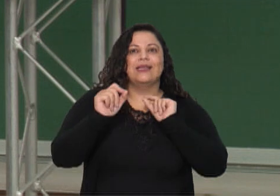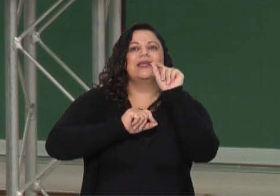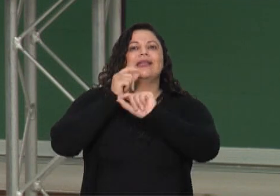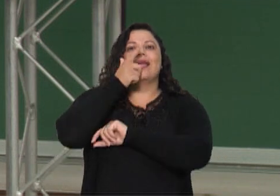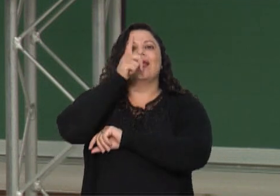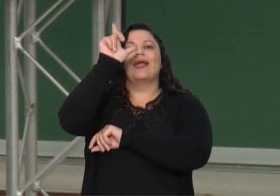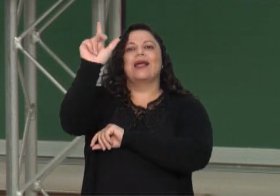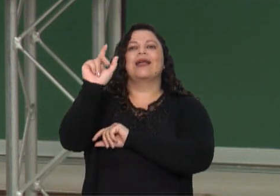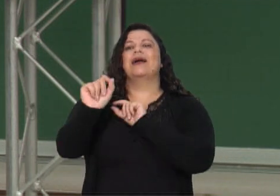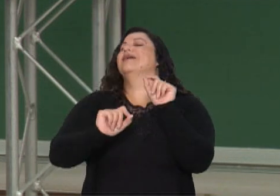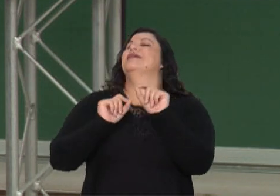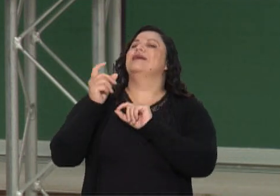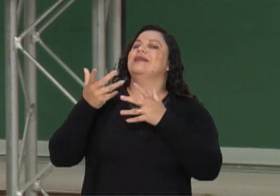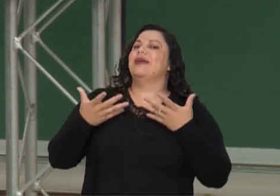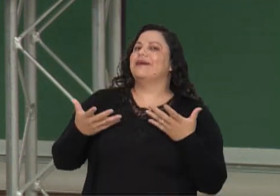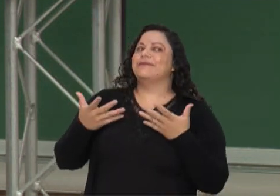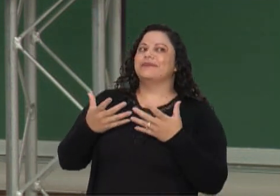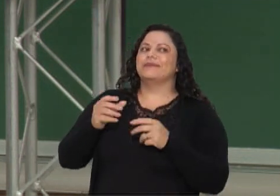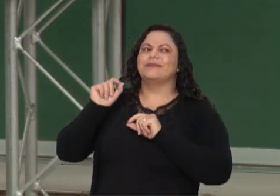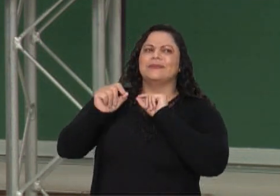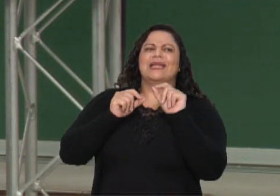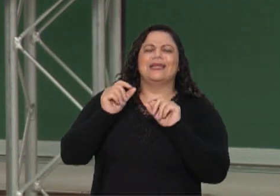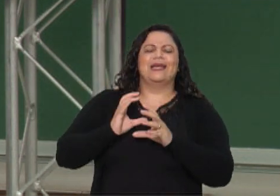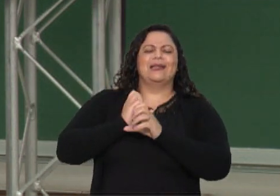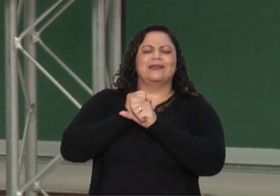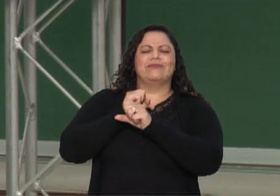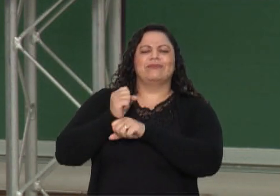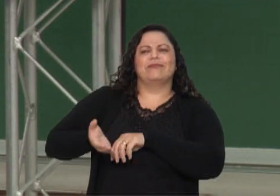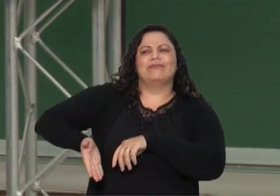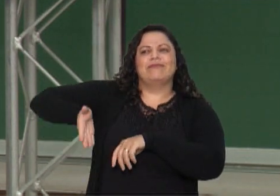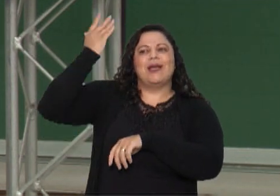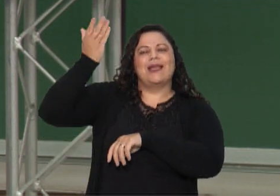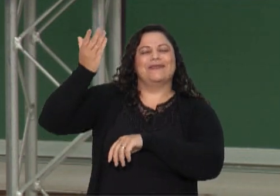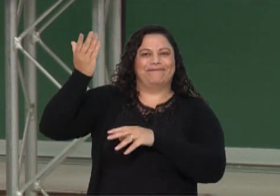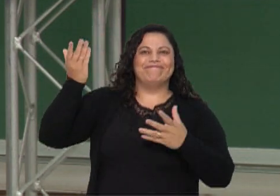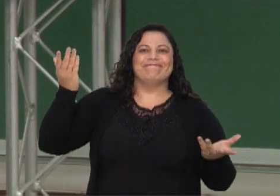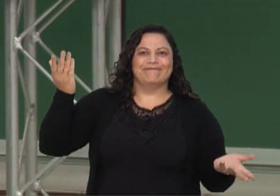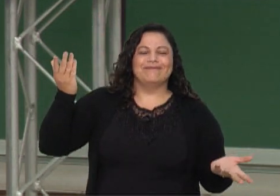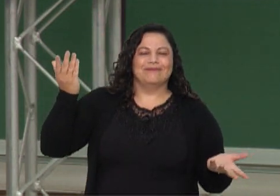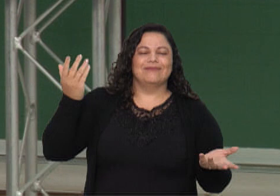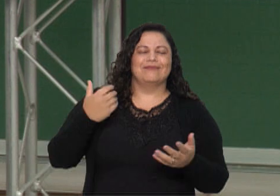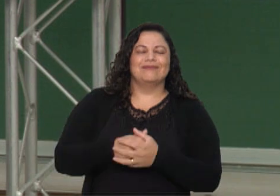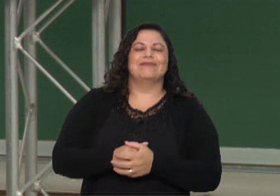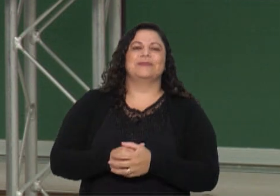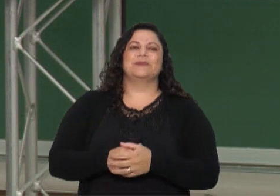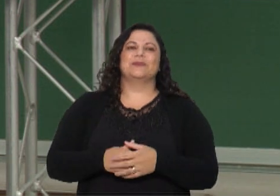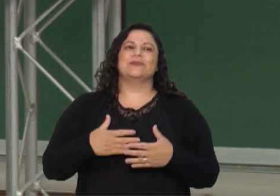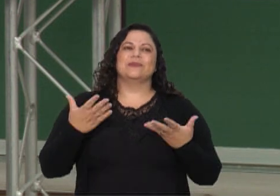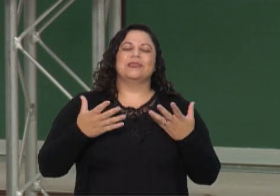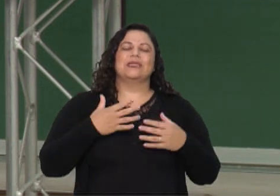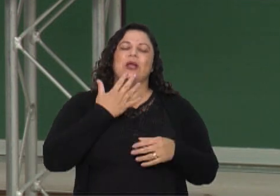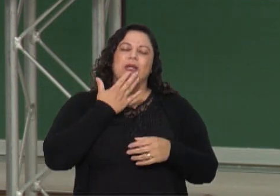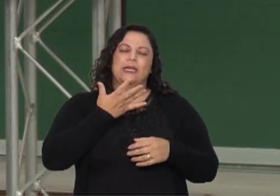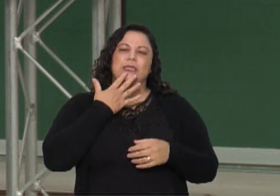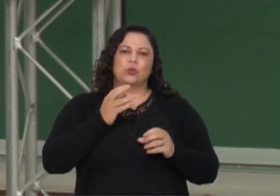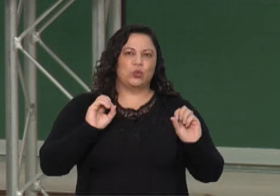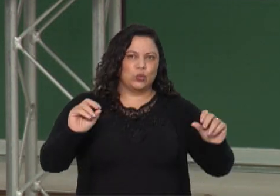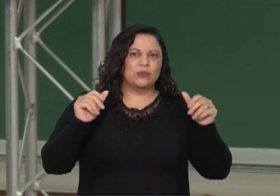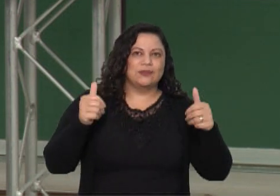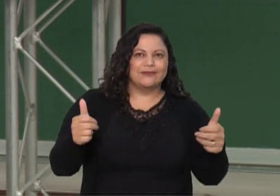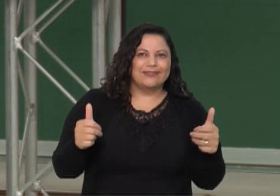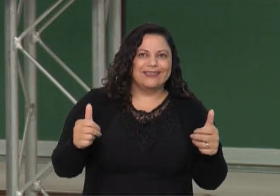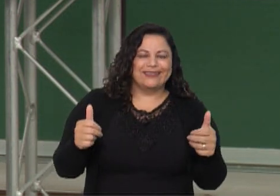ganhador será quem? Será aquele que tiver maior pontuação desta vez nas cores,